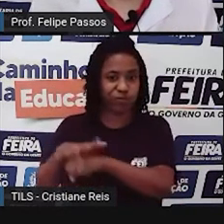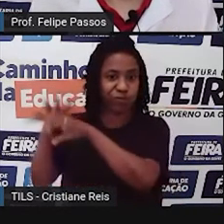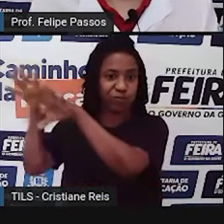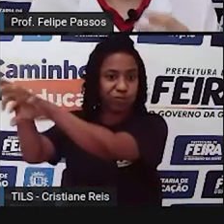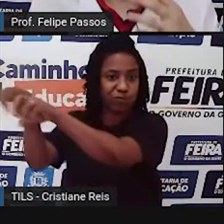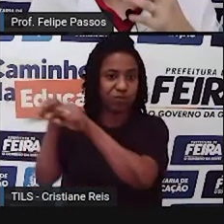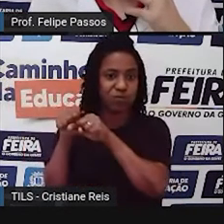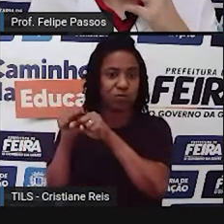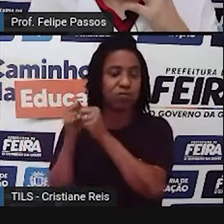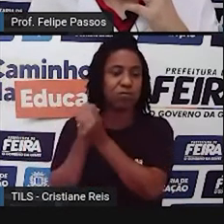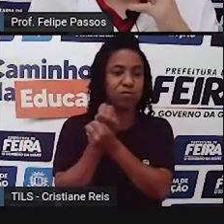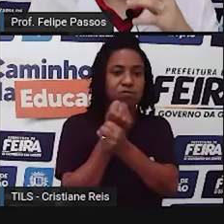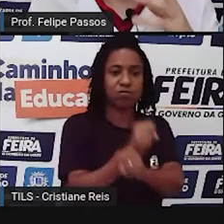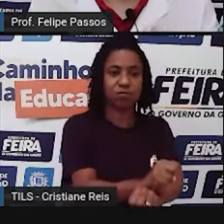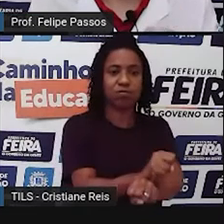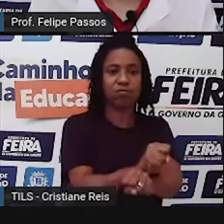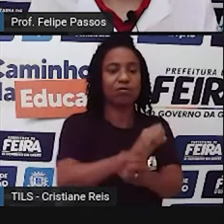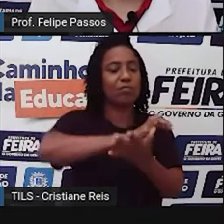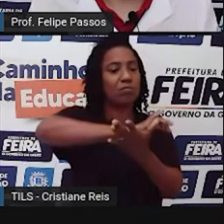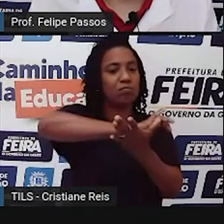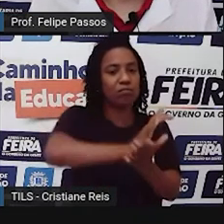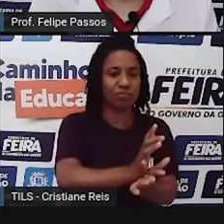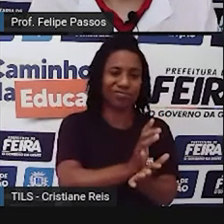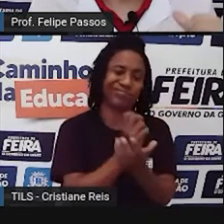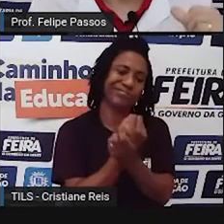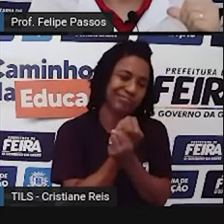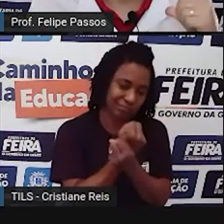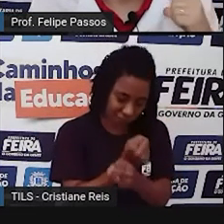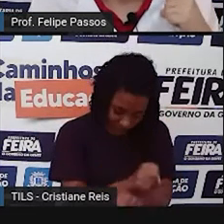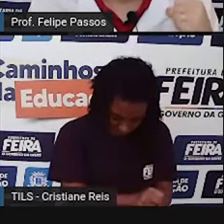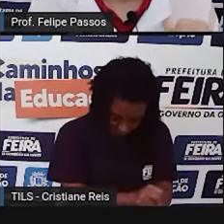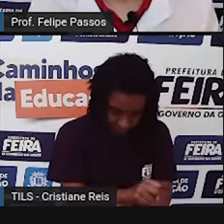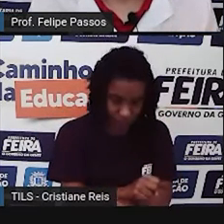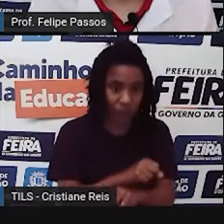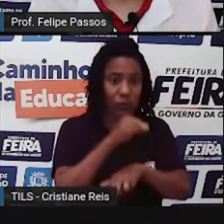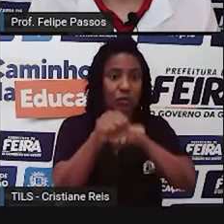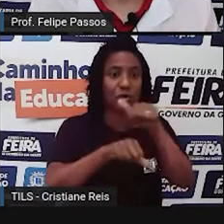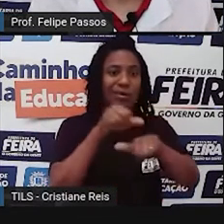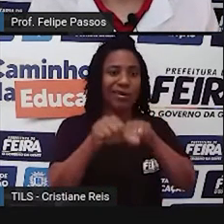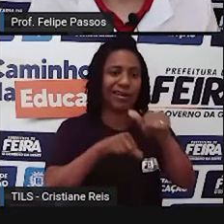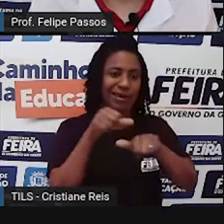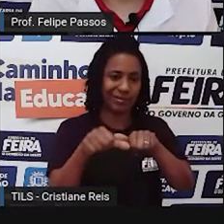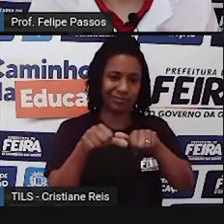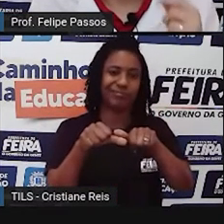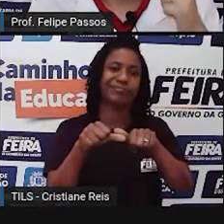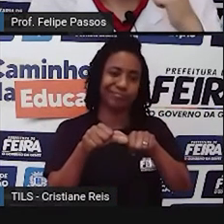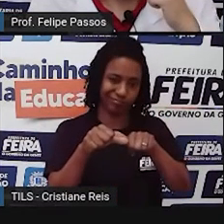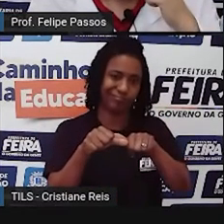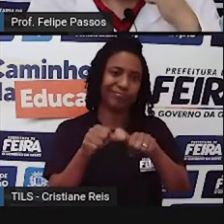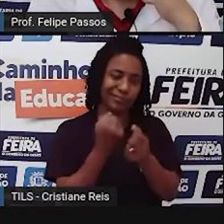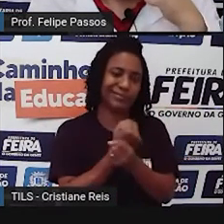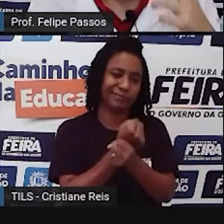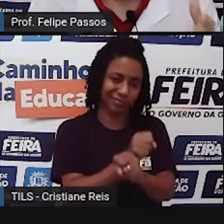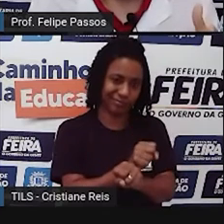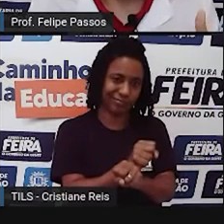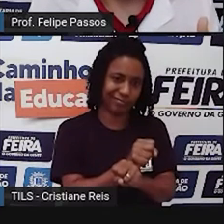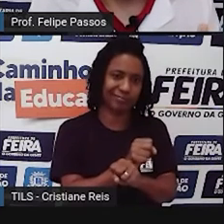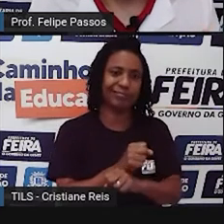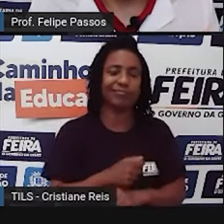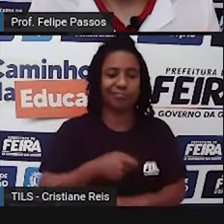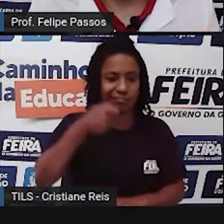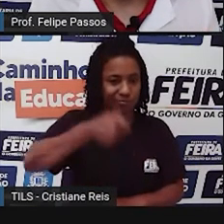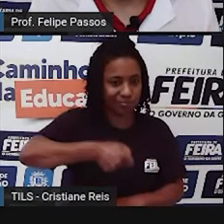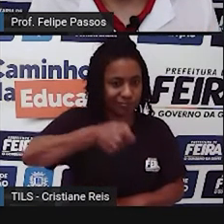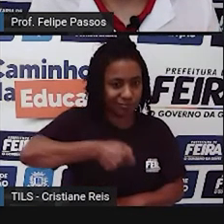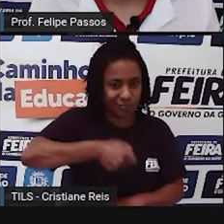se acha dominante e obriga essa pessoa a viver conforme a sua vontade, conforme a sua necessidade. Então, de acordo com a